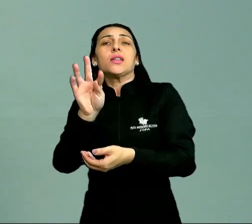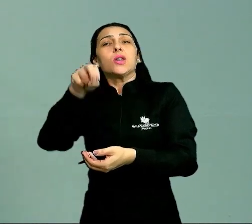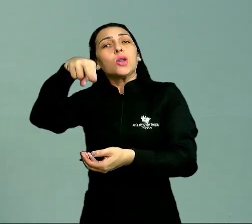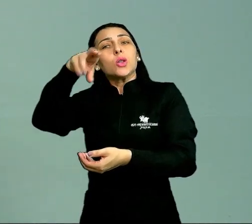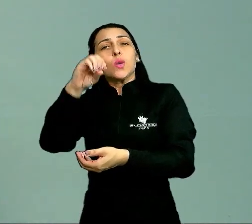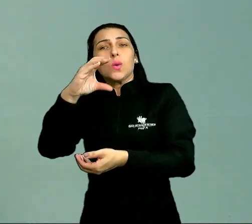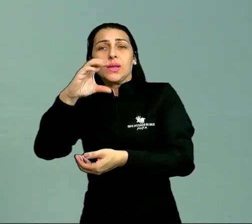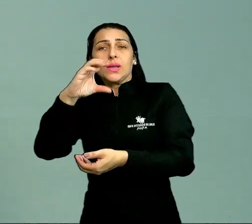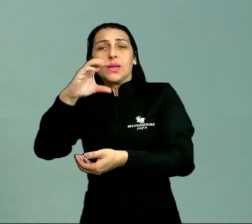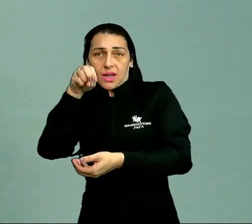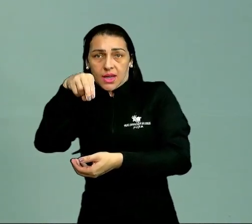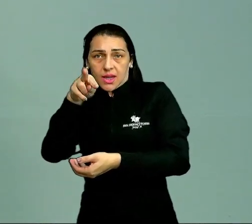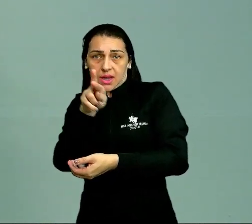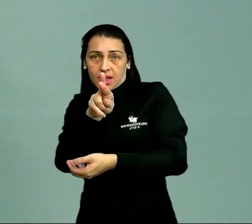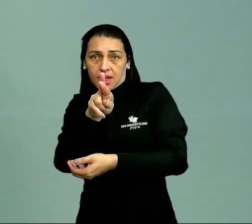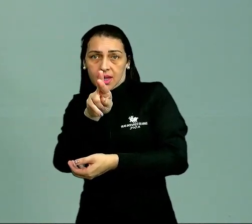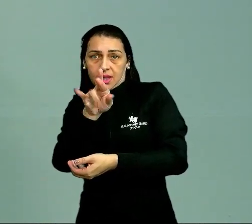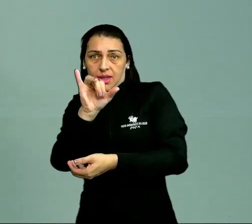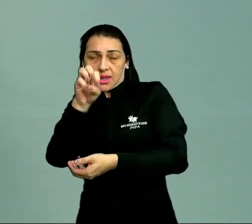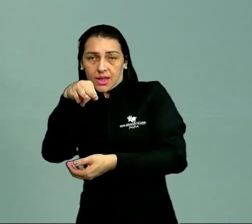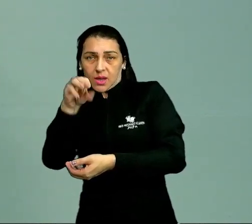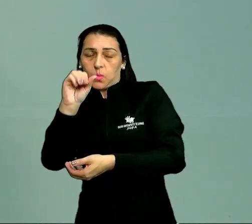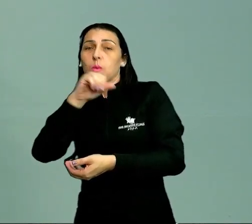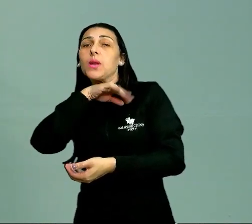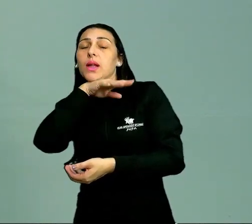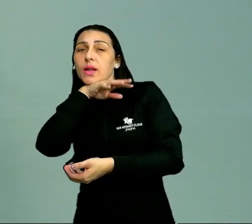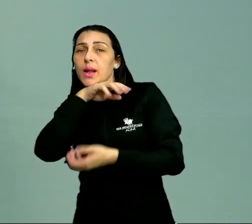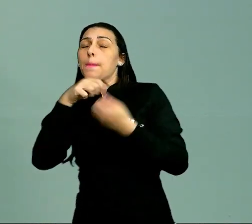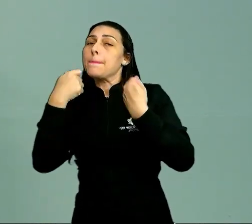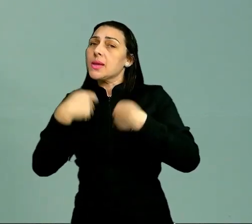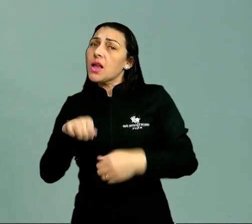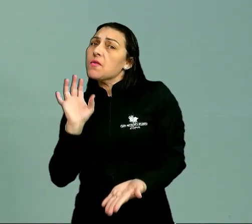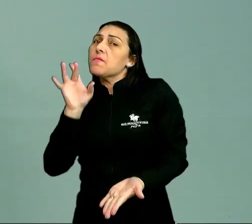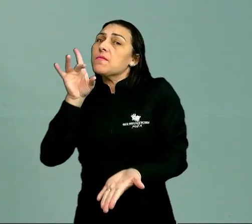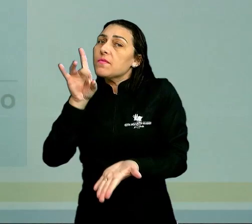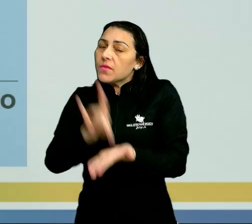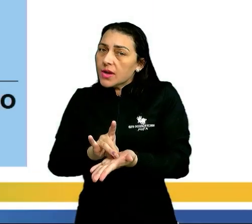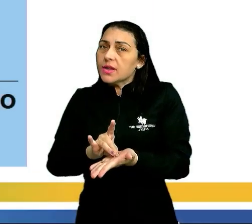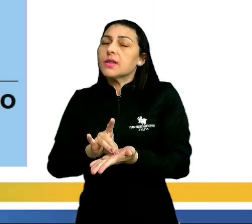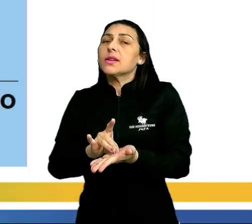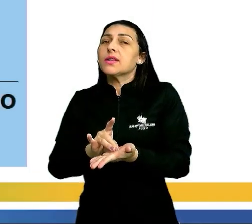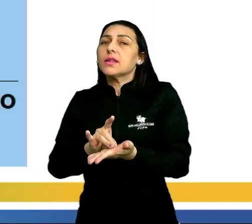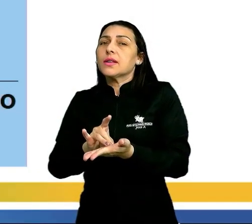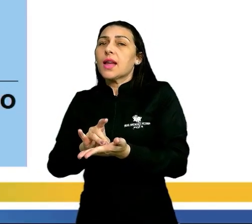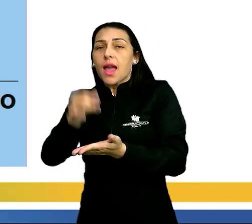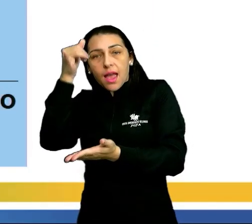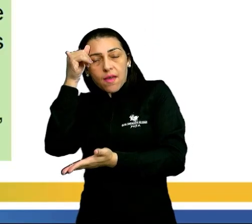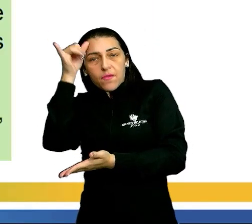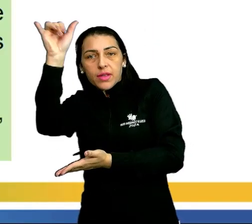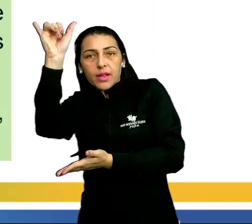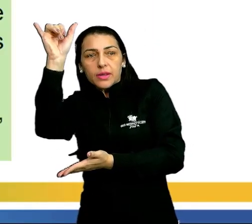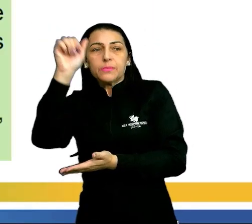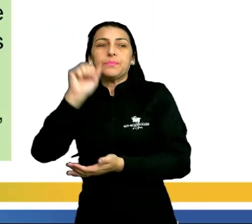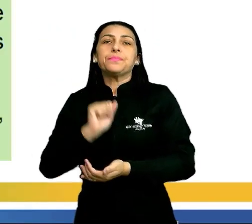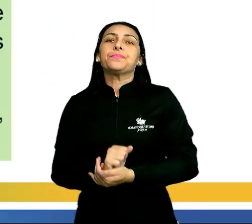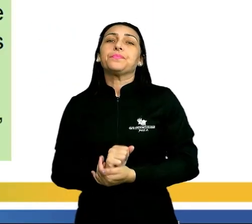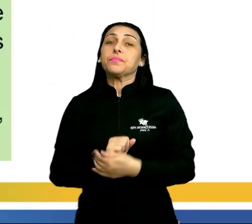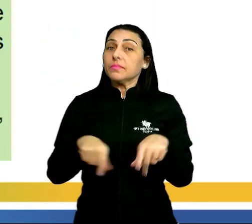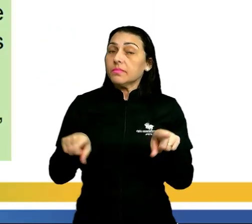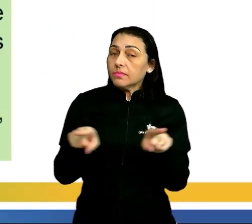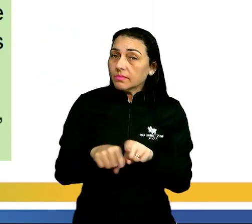relativismo cultural, essa coisa precisa ser verdadeiramente combatida. Bom,